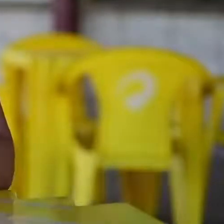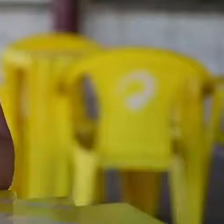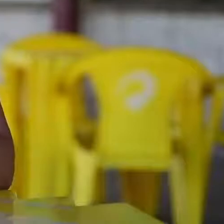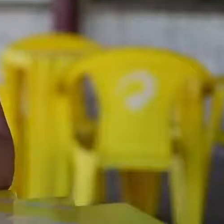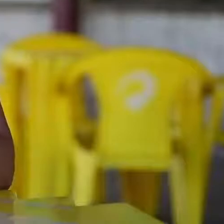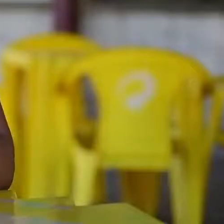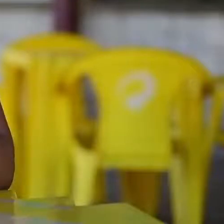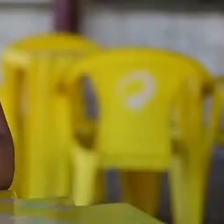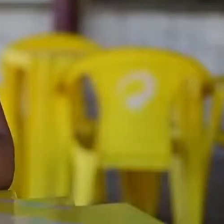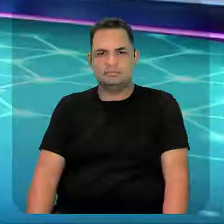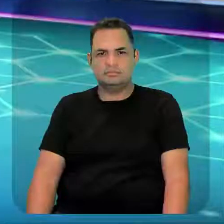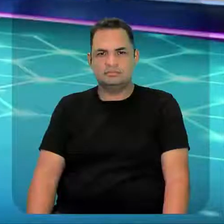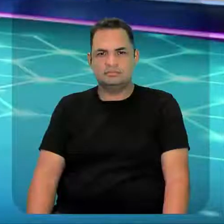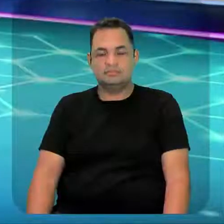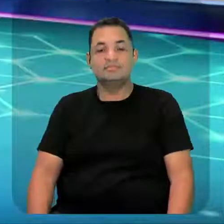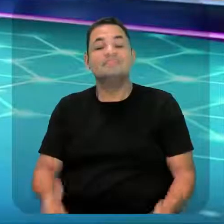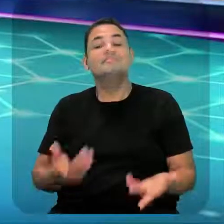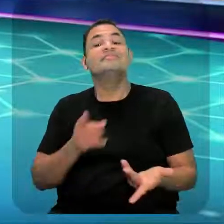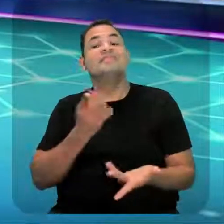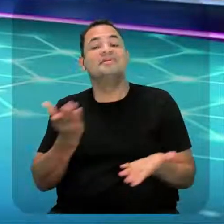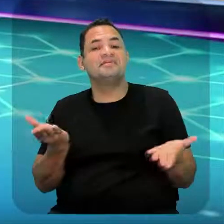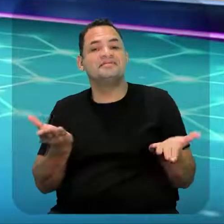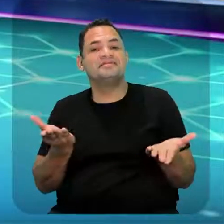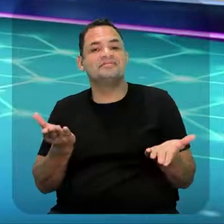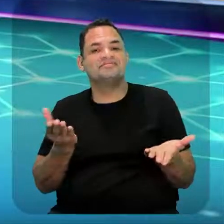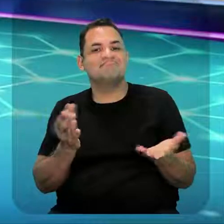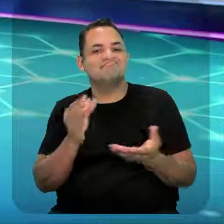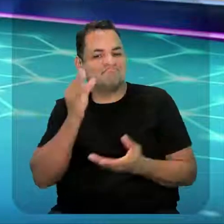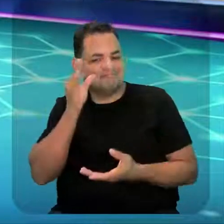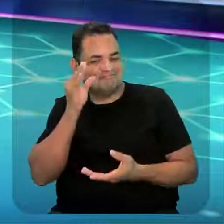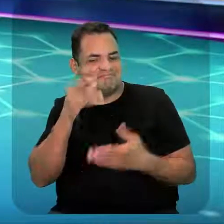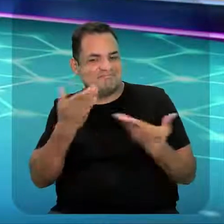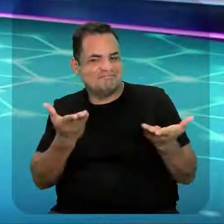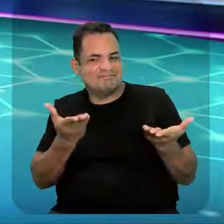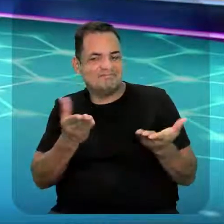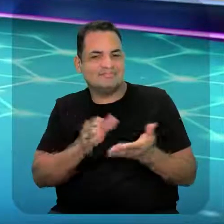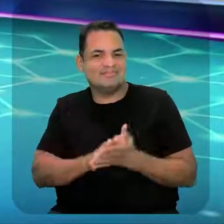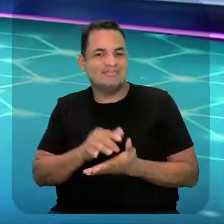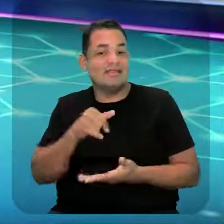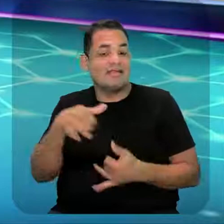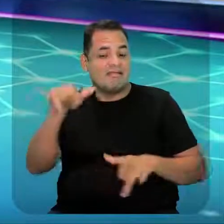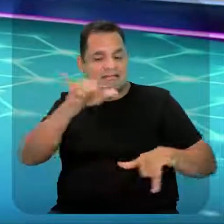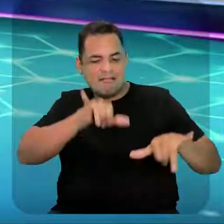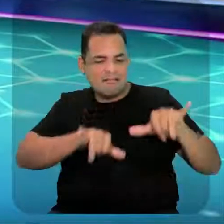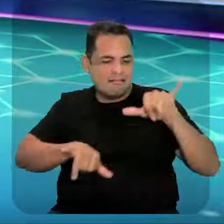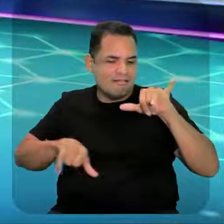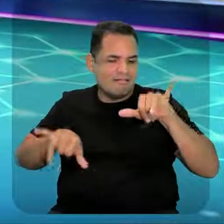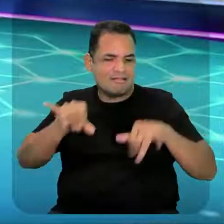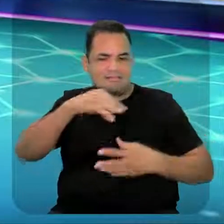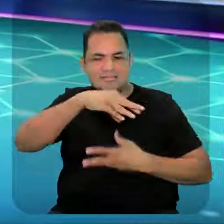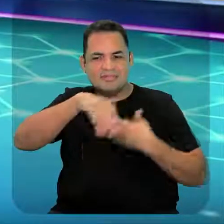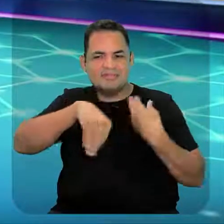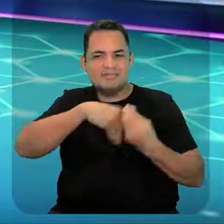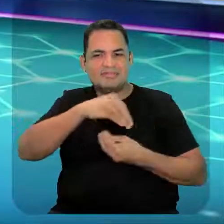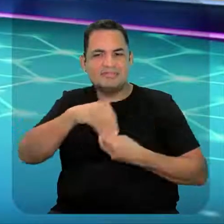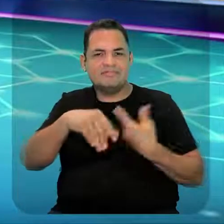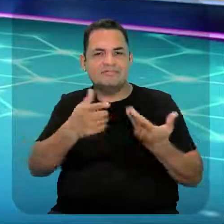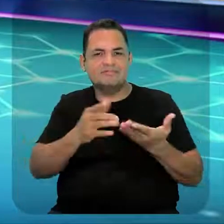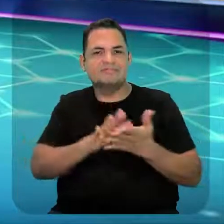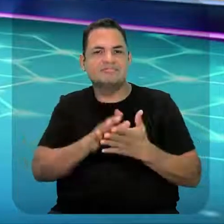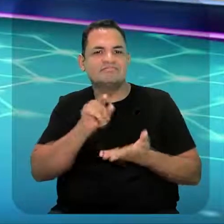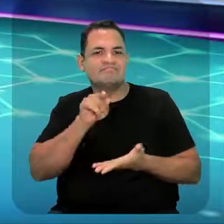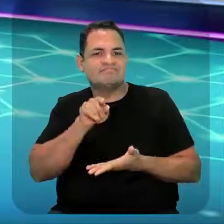professores. E aí, pessoal? Interessante, né? Pois a química tem muito a ver com